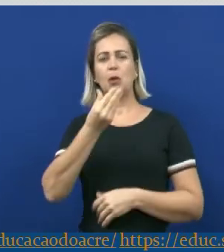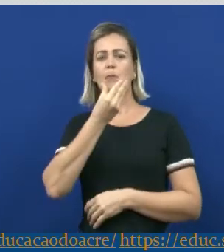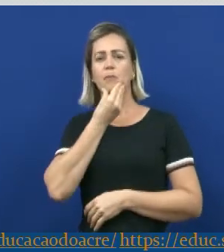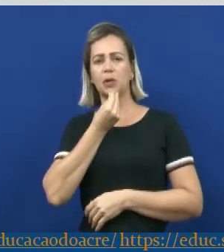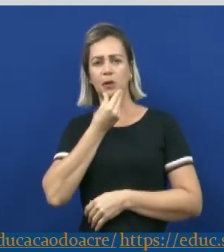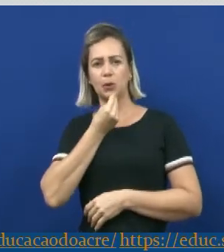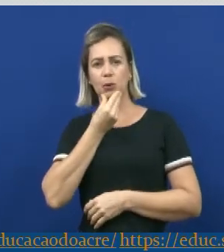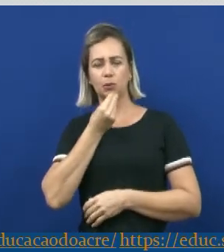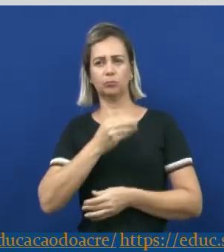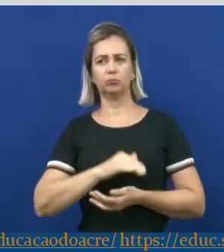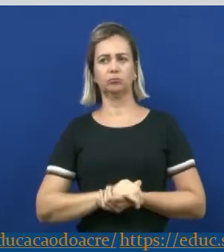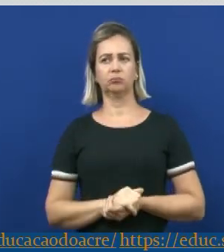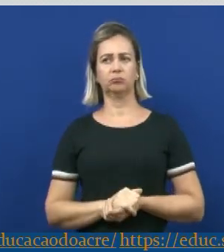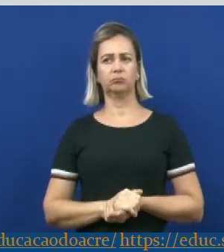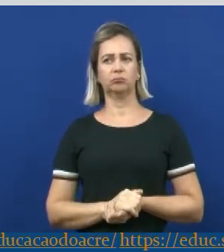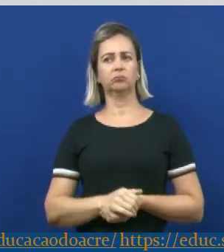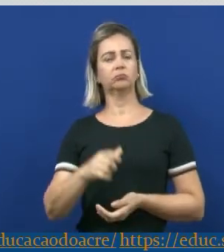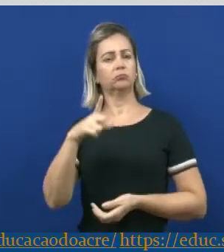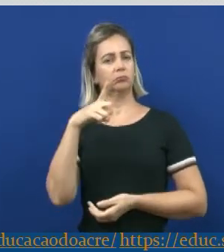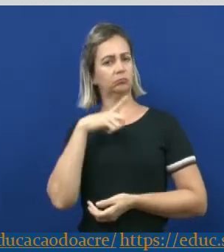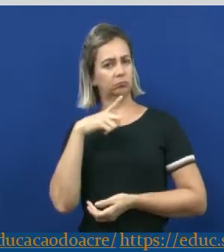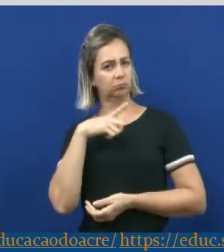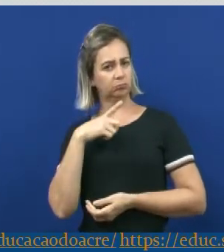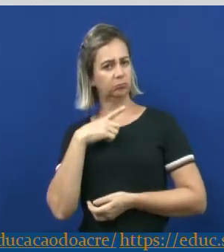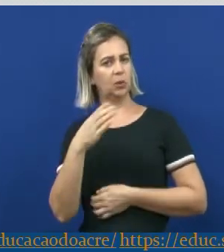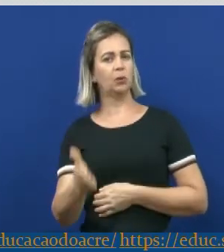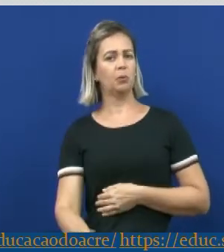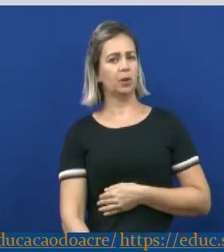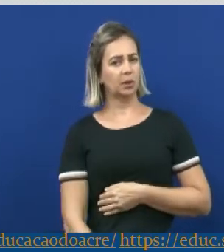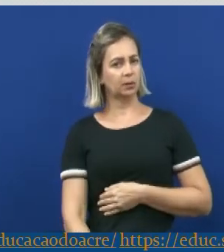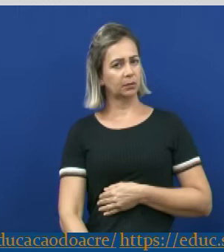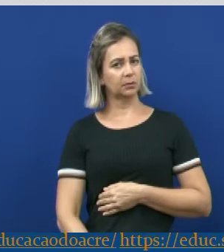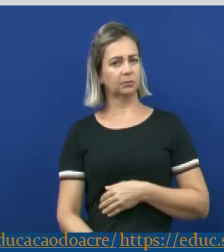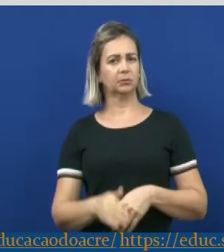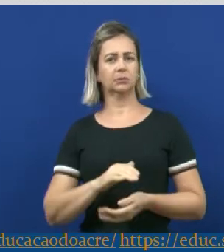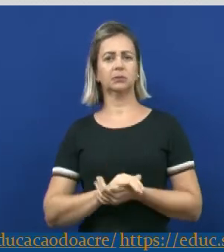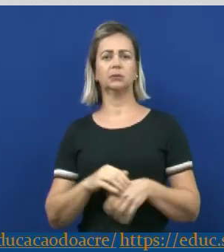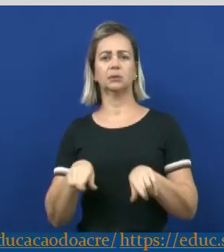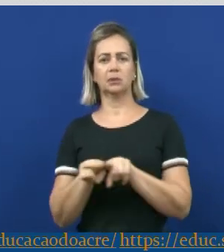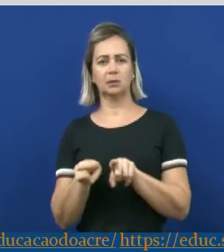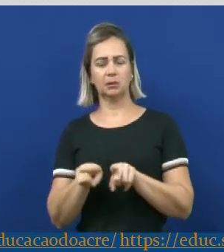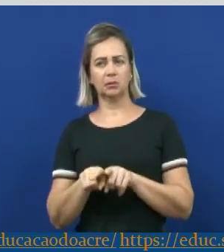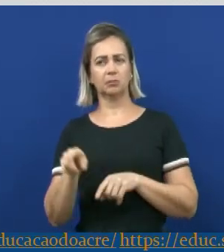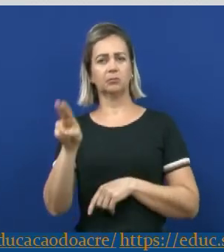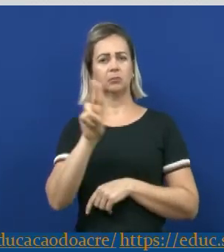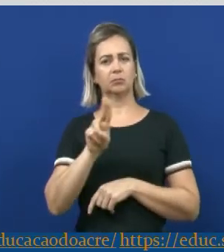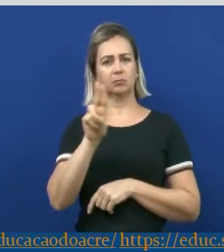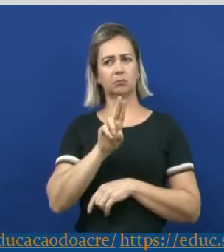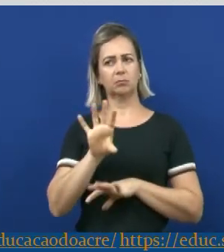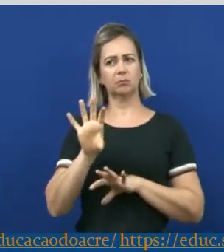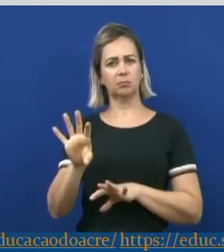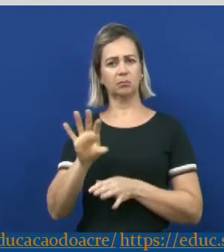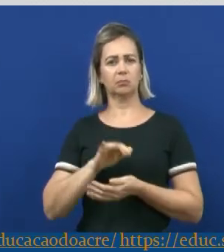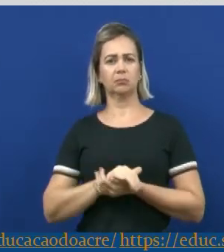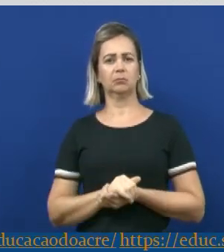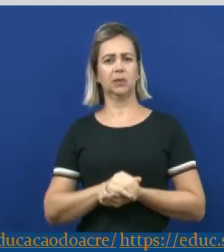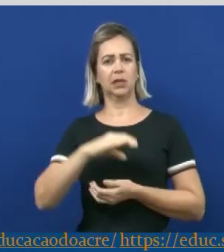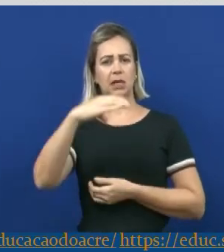sandálias. Tem mais o quê? Um pantalão ou unos pantalones, certo? Seria o quê? A